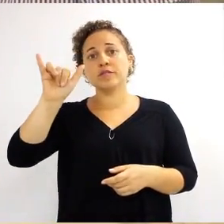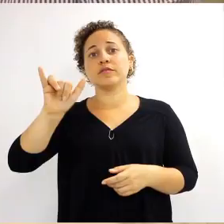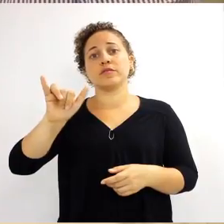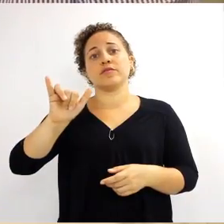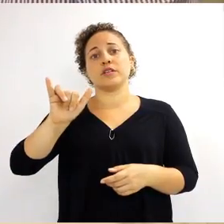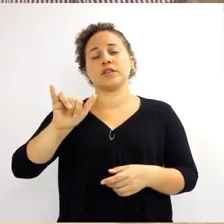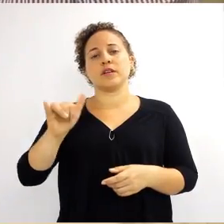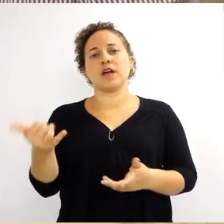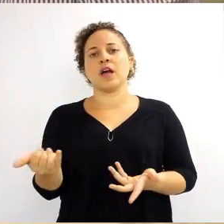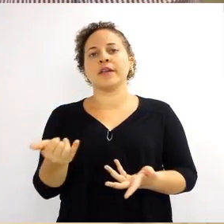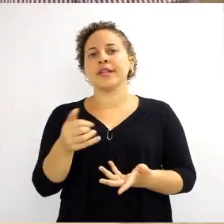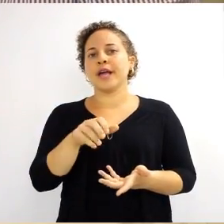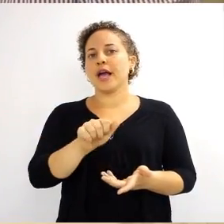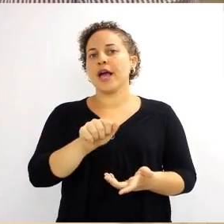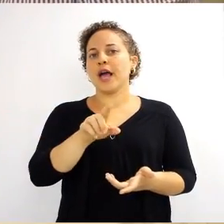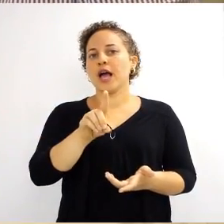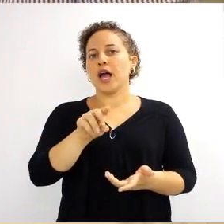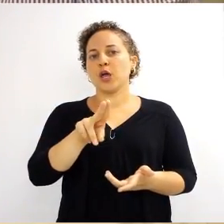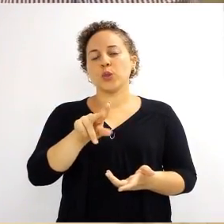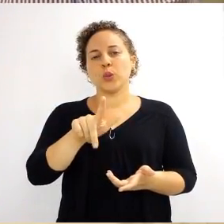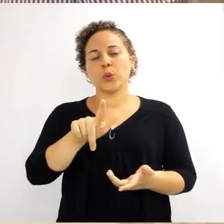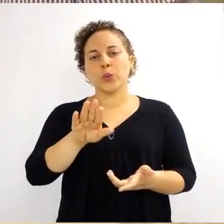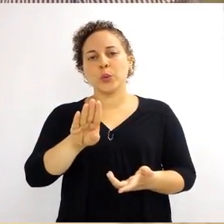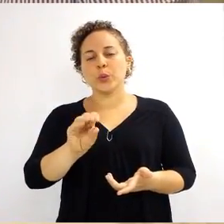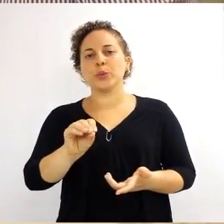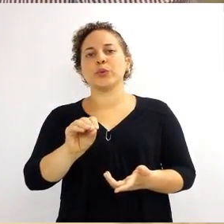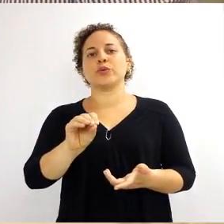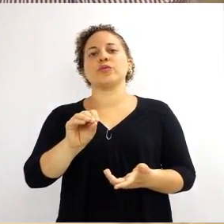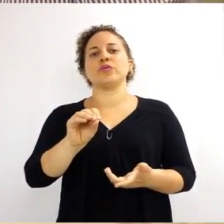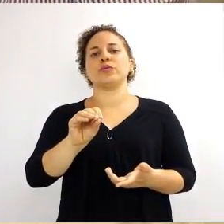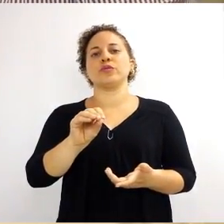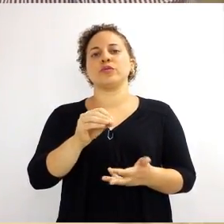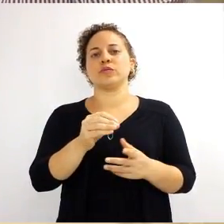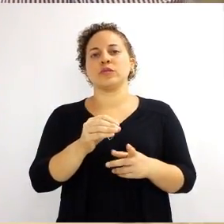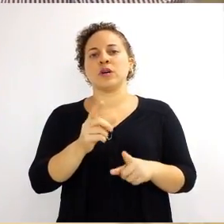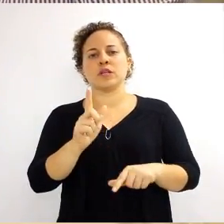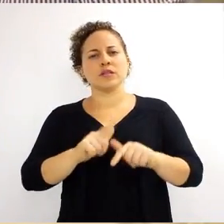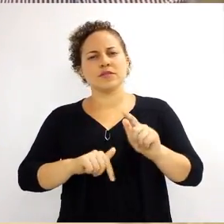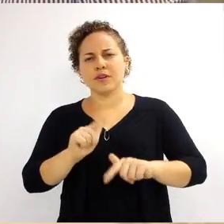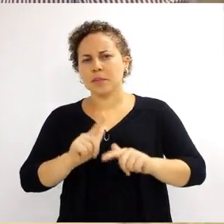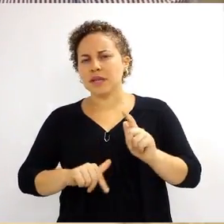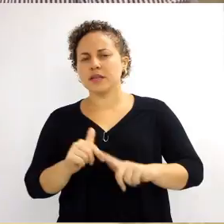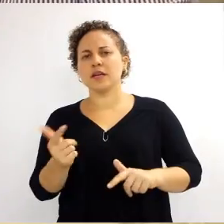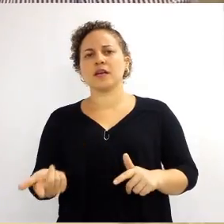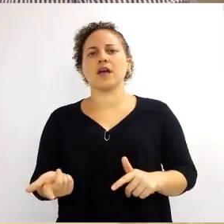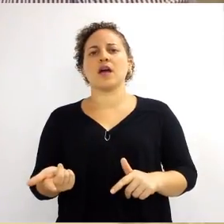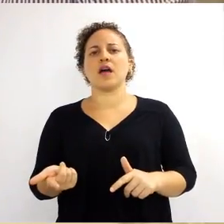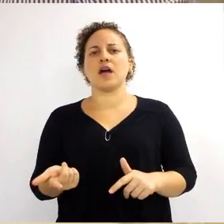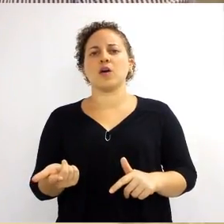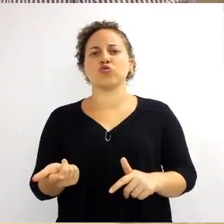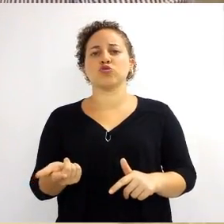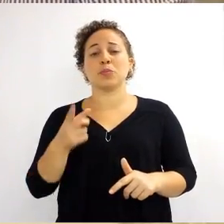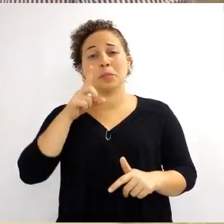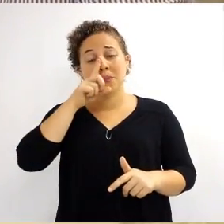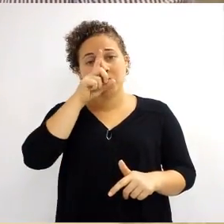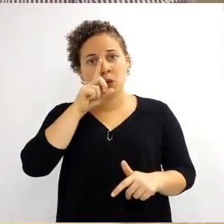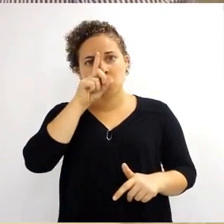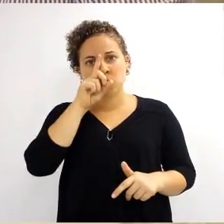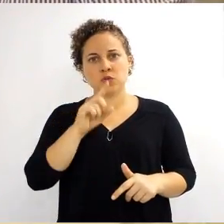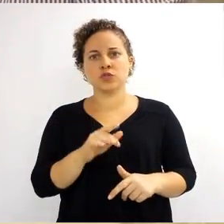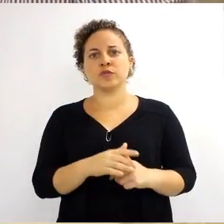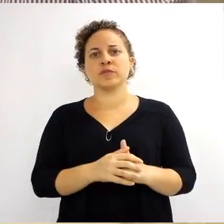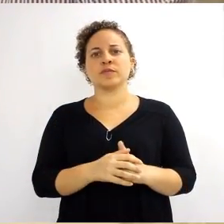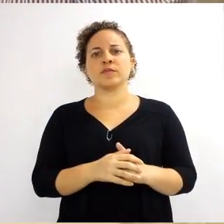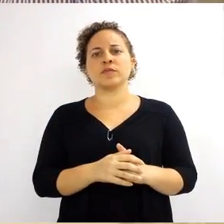em adubos, barrilhas. Uma infinidade de cargas, de produtos, né, que são considerados de perigosos.